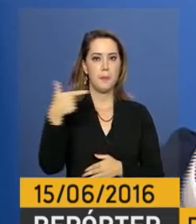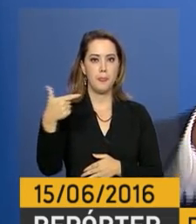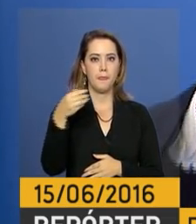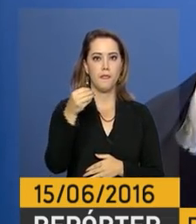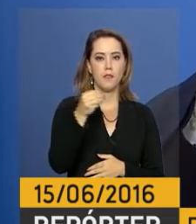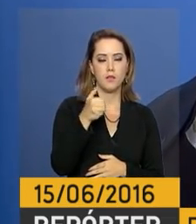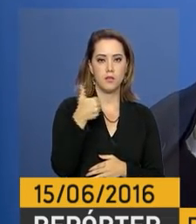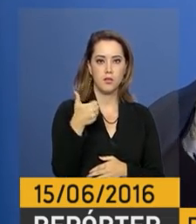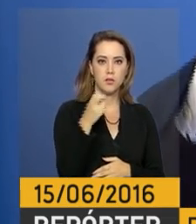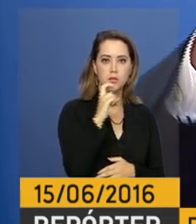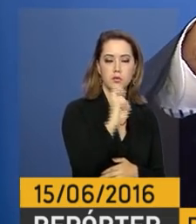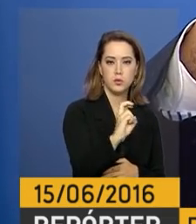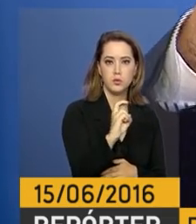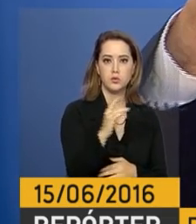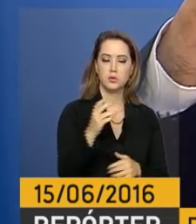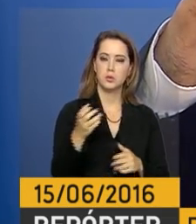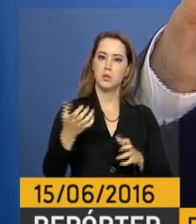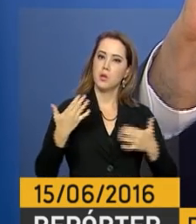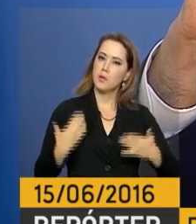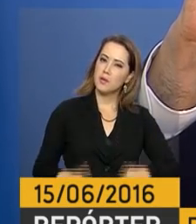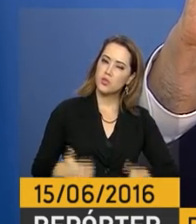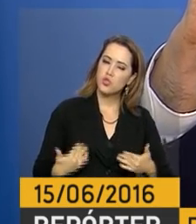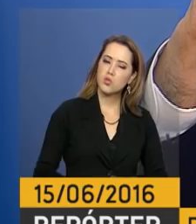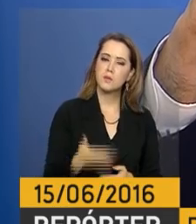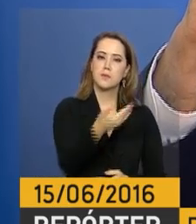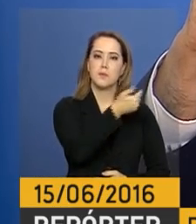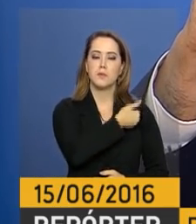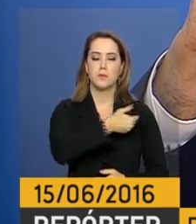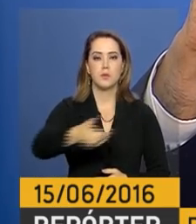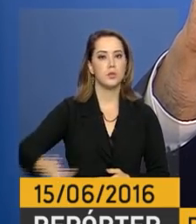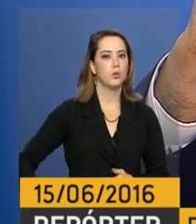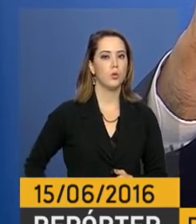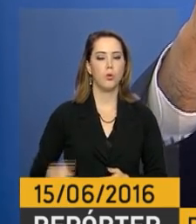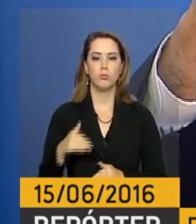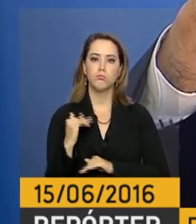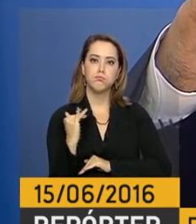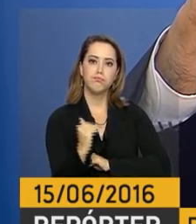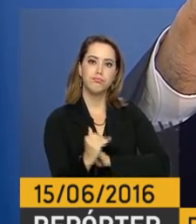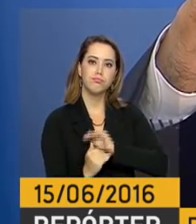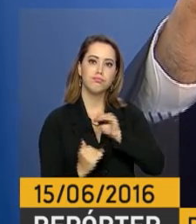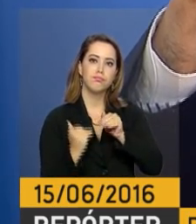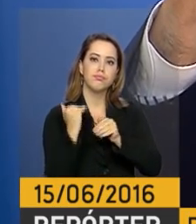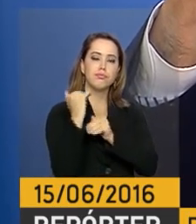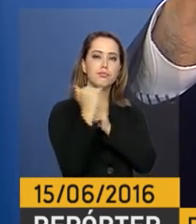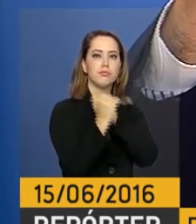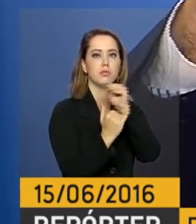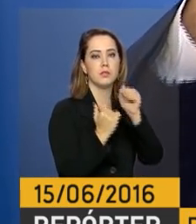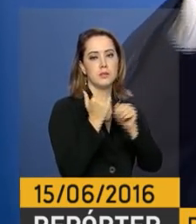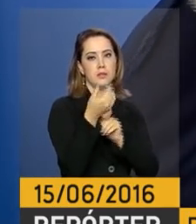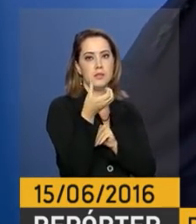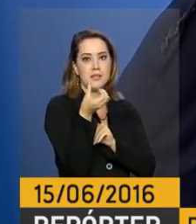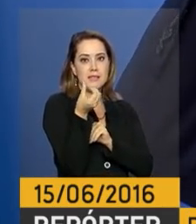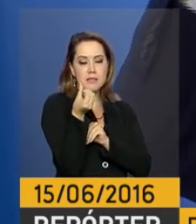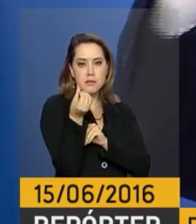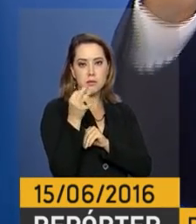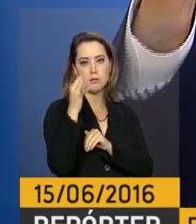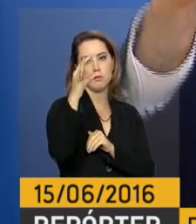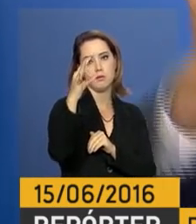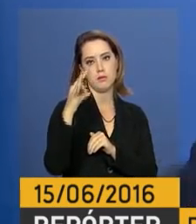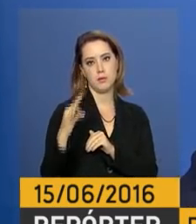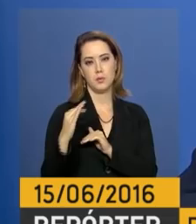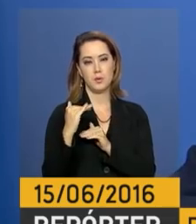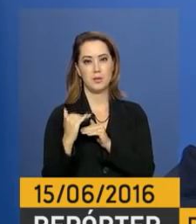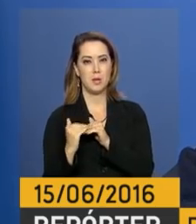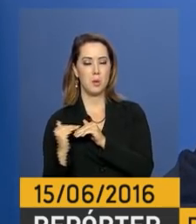2015, a despesa pública brasileira cresceu cerca de 6%